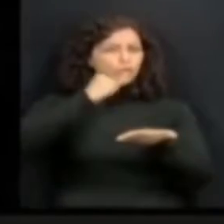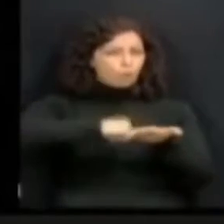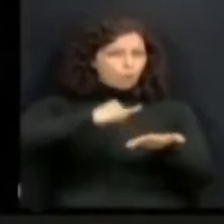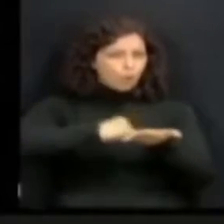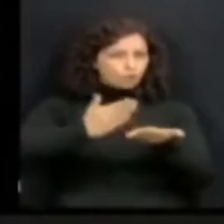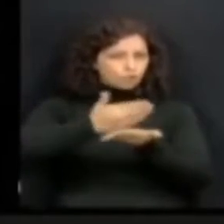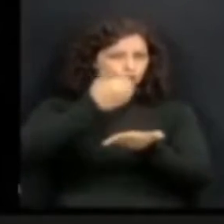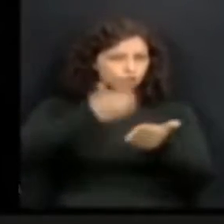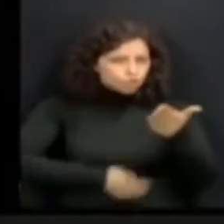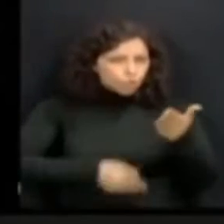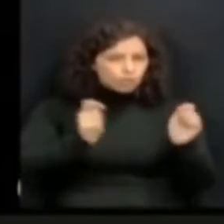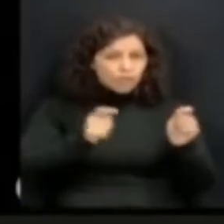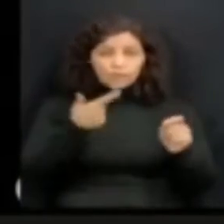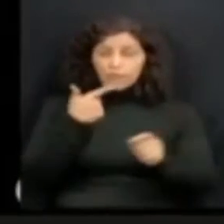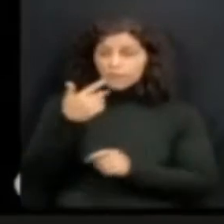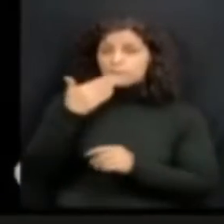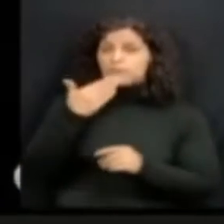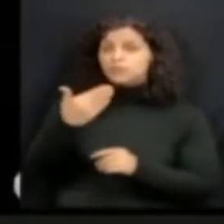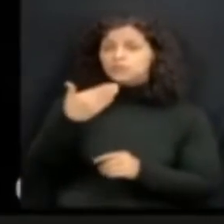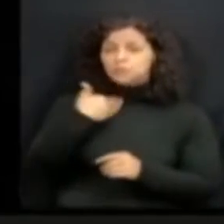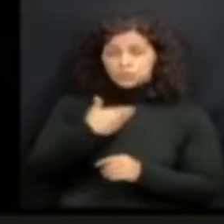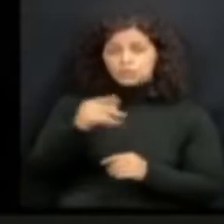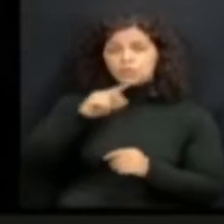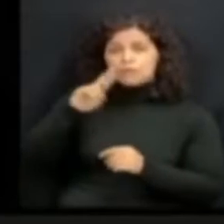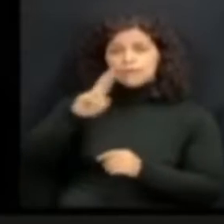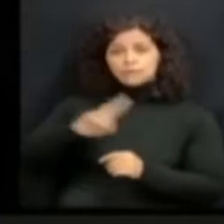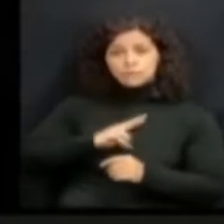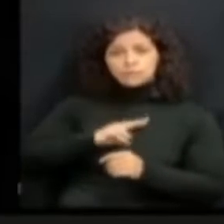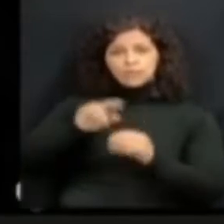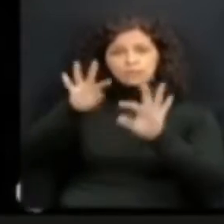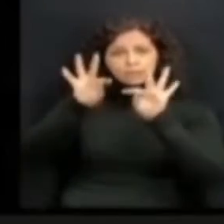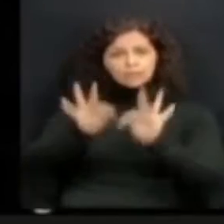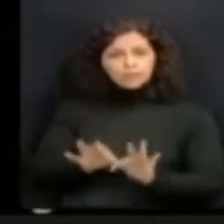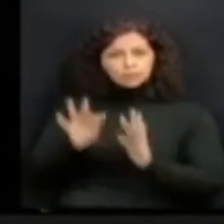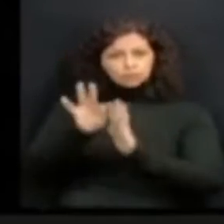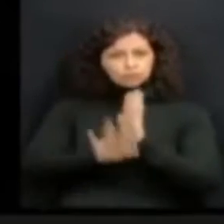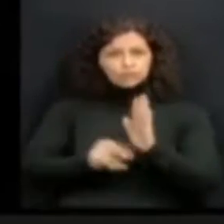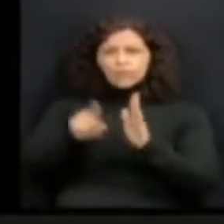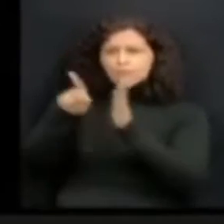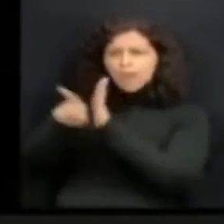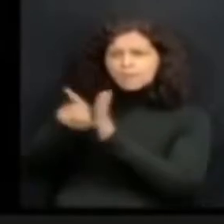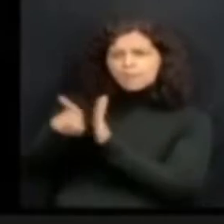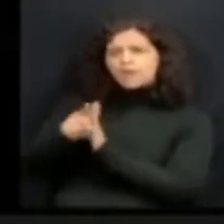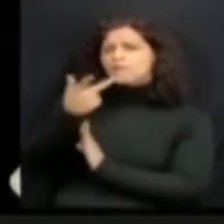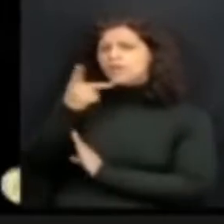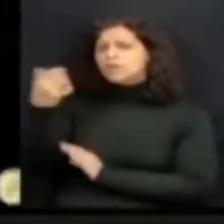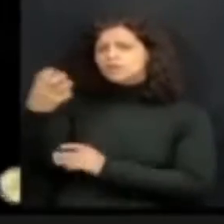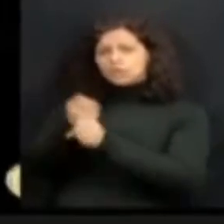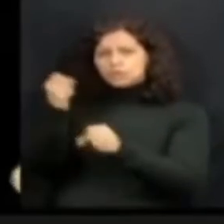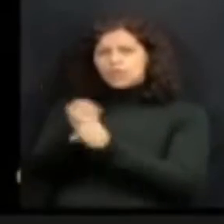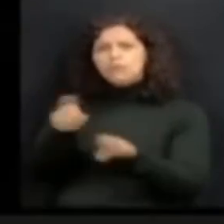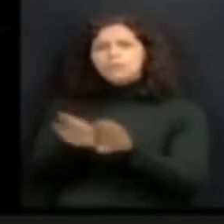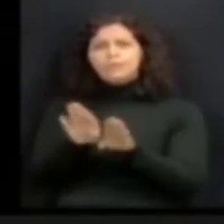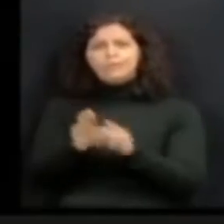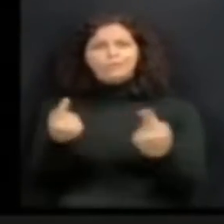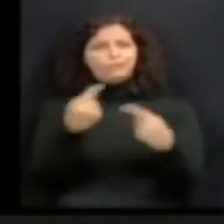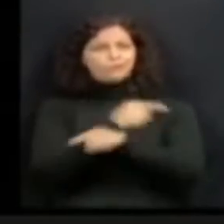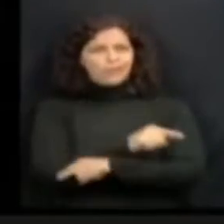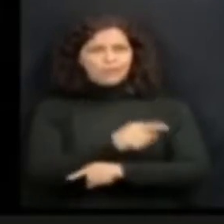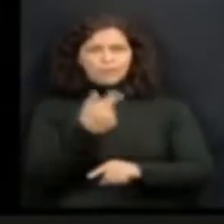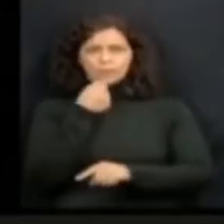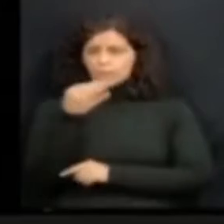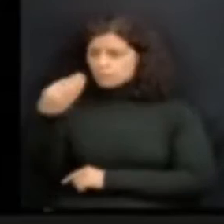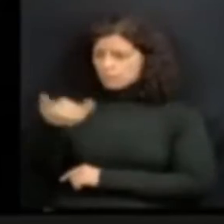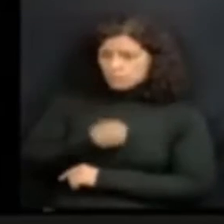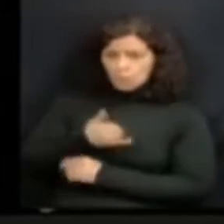me pediu se ele poderia responder por escrito as indagações que eu fiz. Várias, inclusive sobre números e contradições, mas